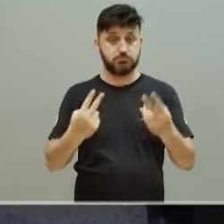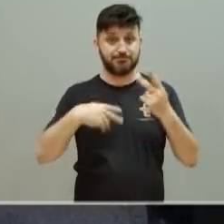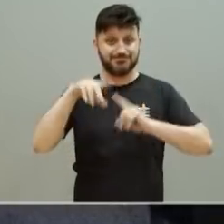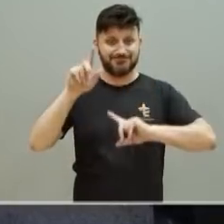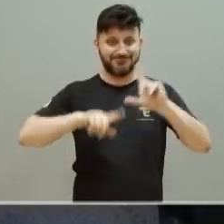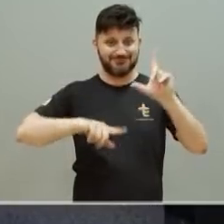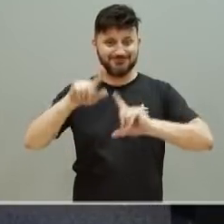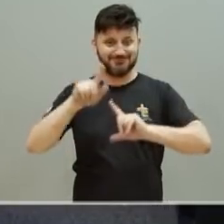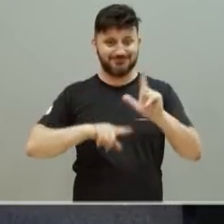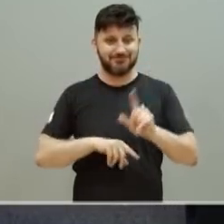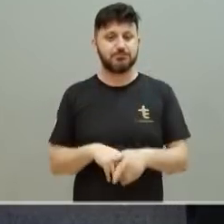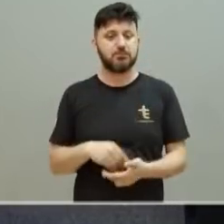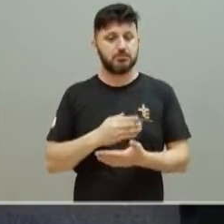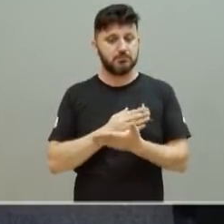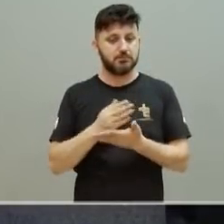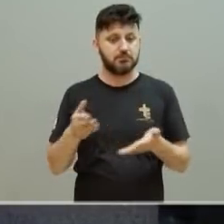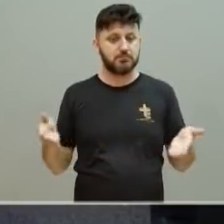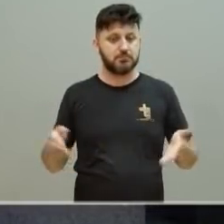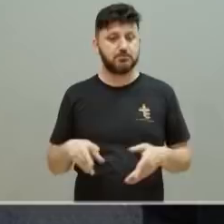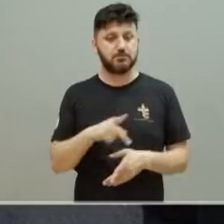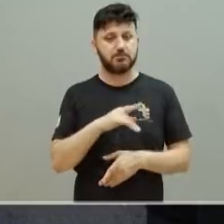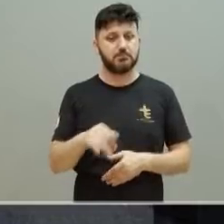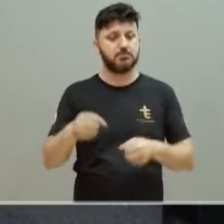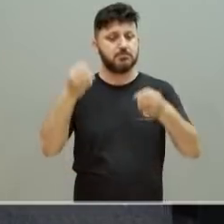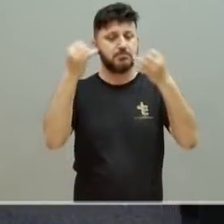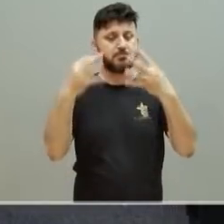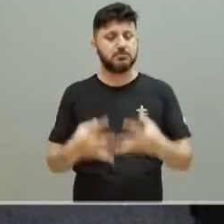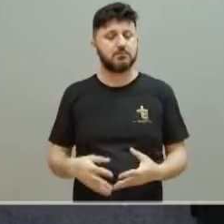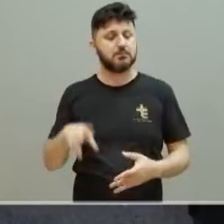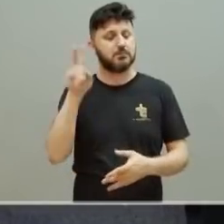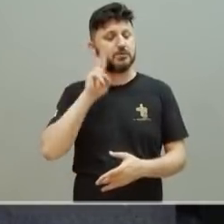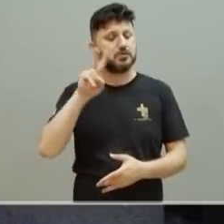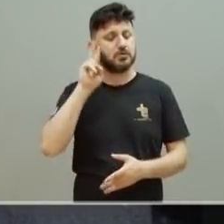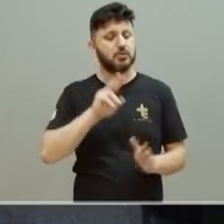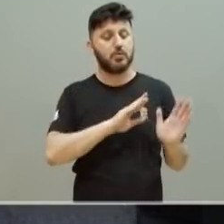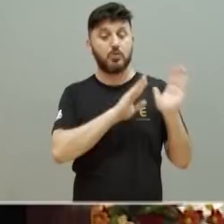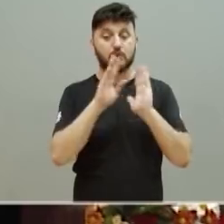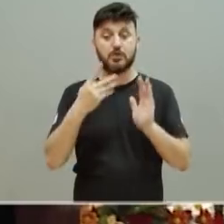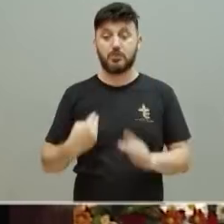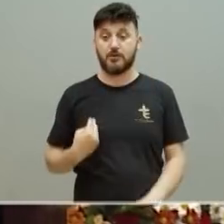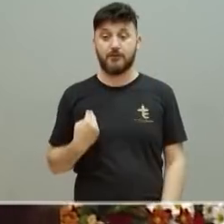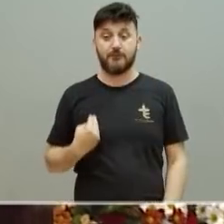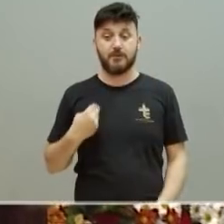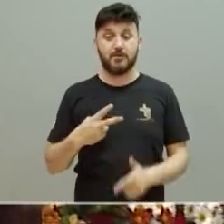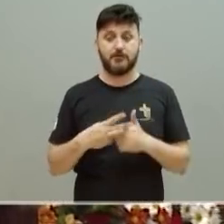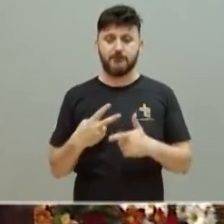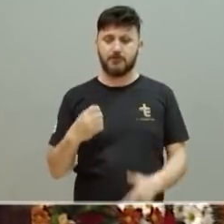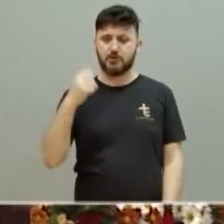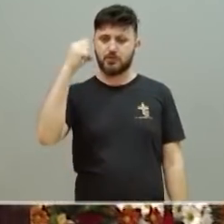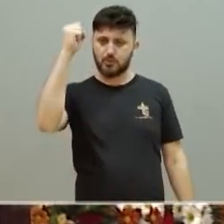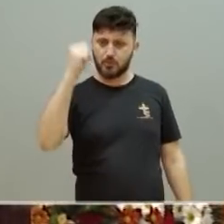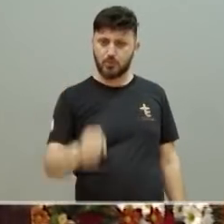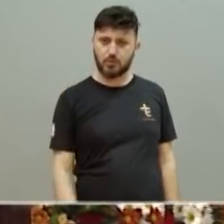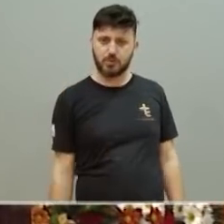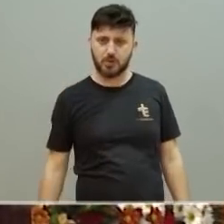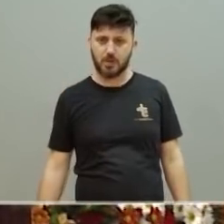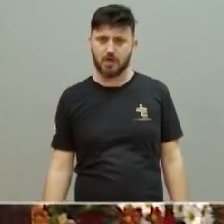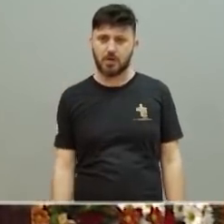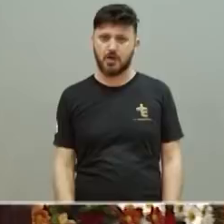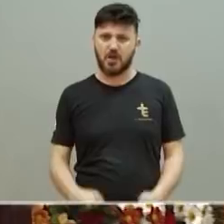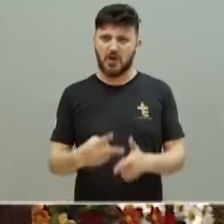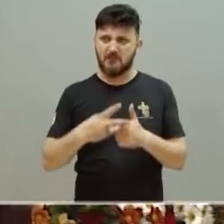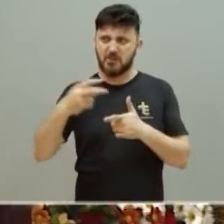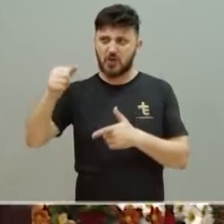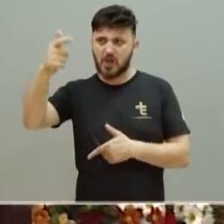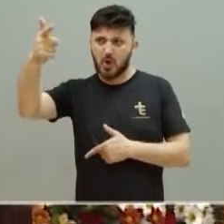hoje, você vai contar a história de vitória da tua vida. Não será mais história de vitória da vida